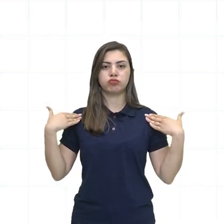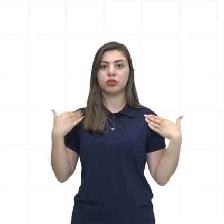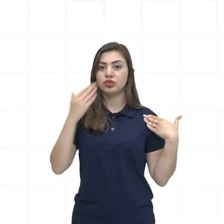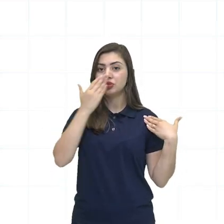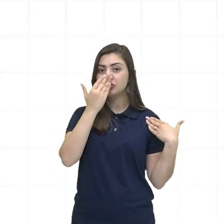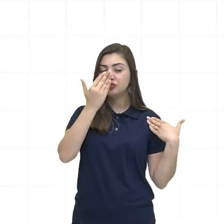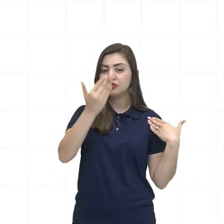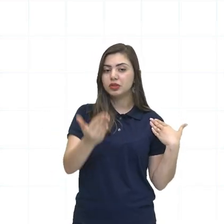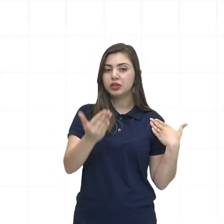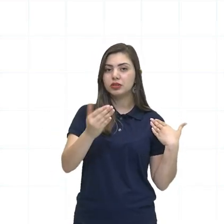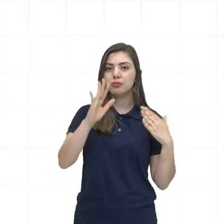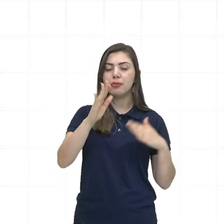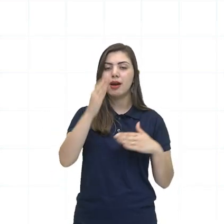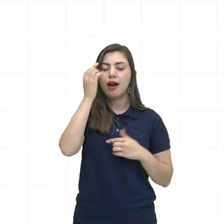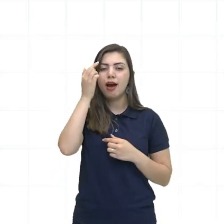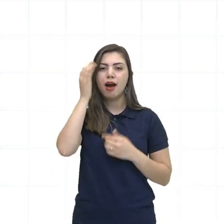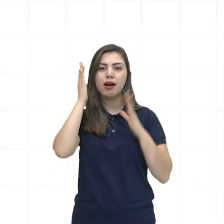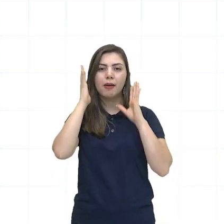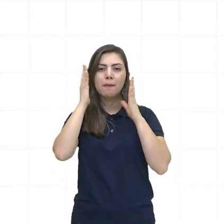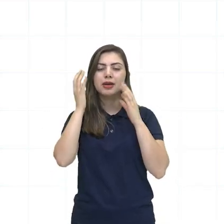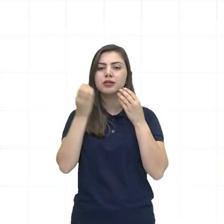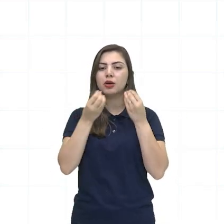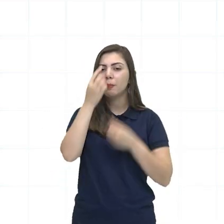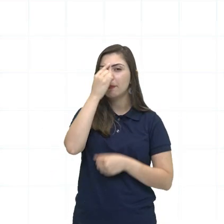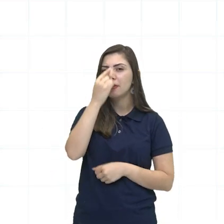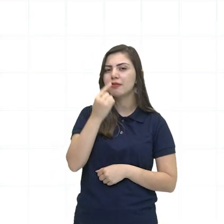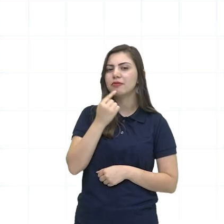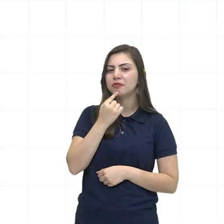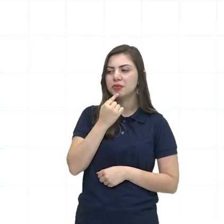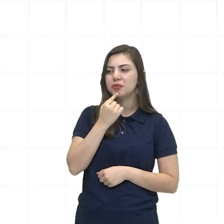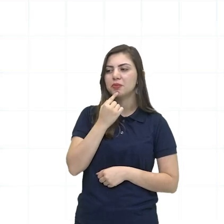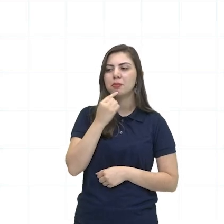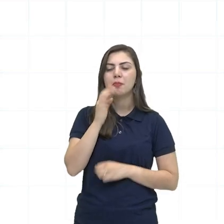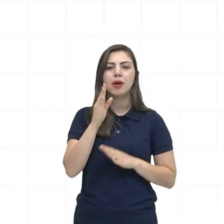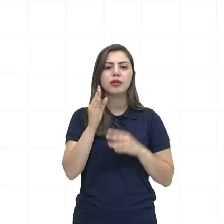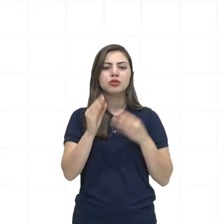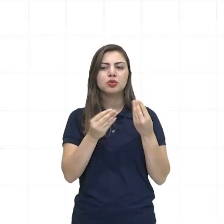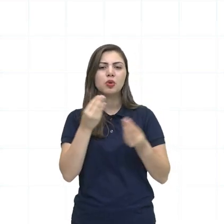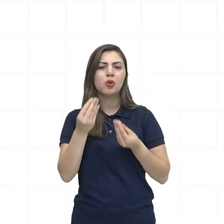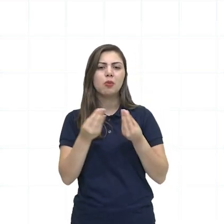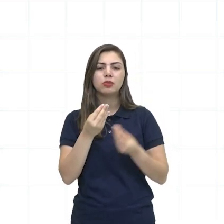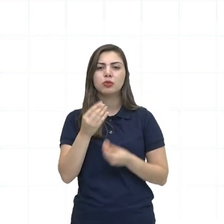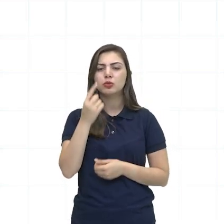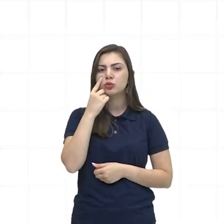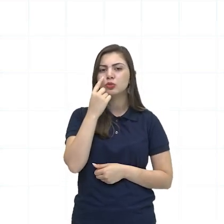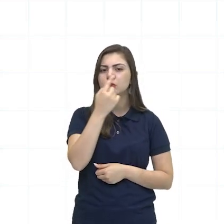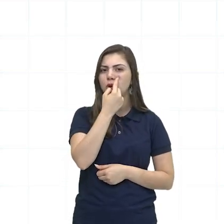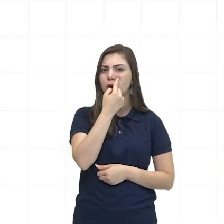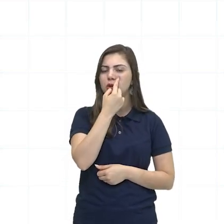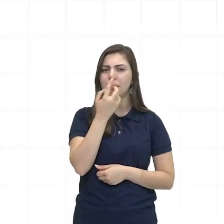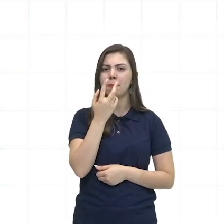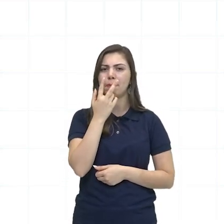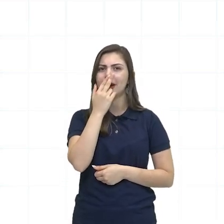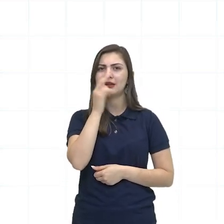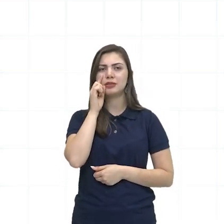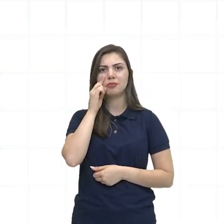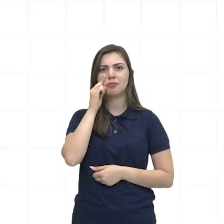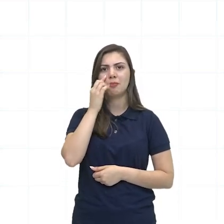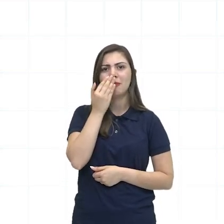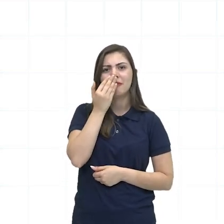e pés exibidos de perfil. Os olhos também são retratados de frente. Eu costumo falar que é